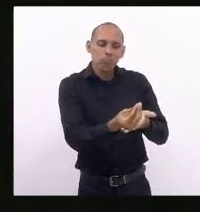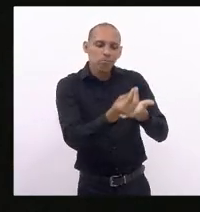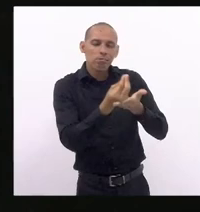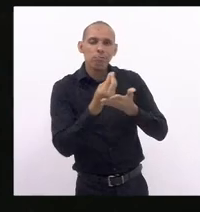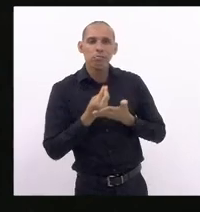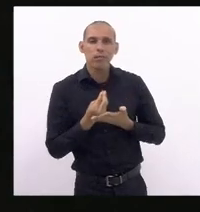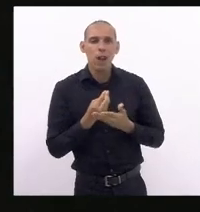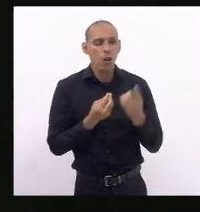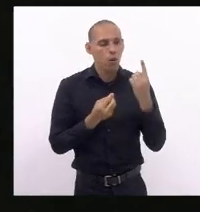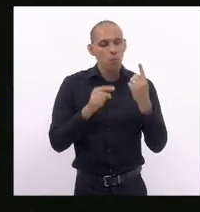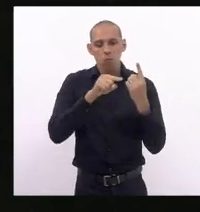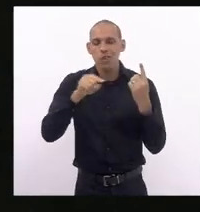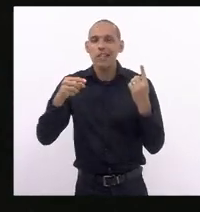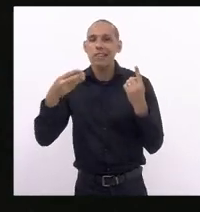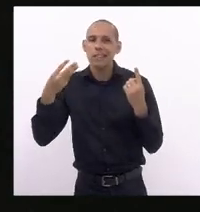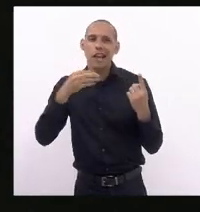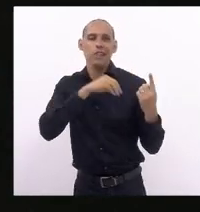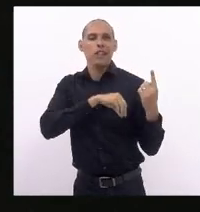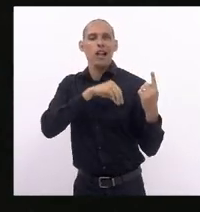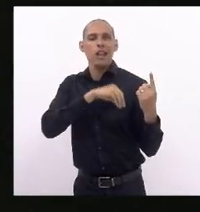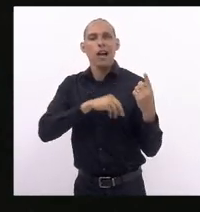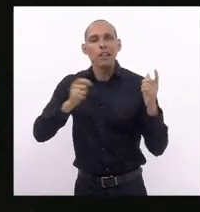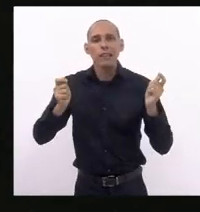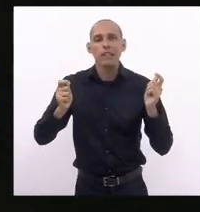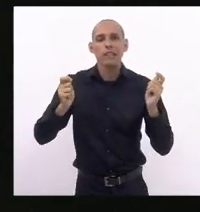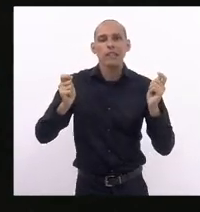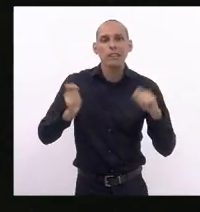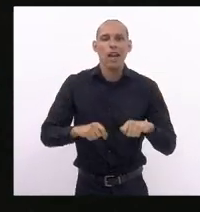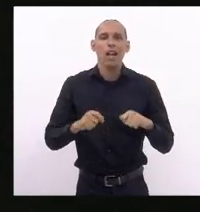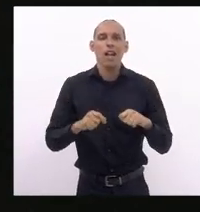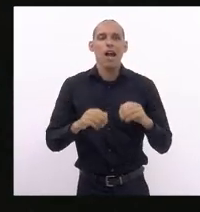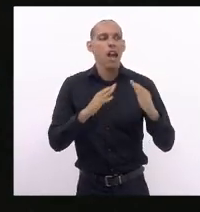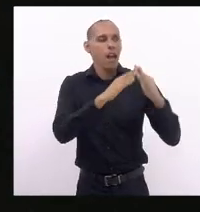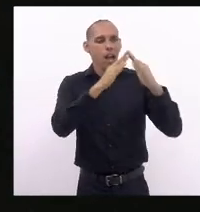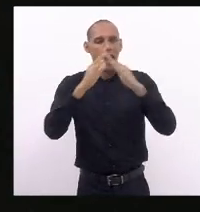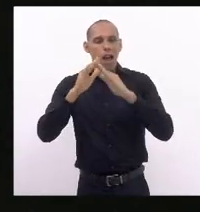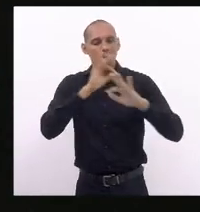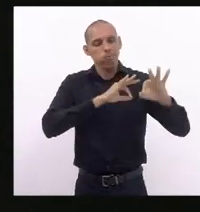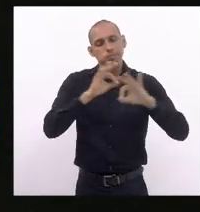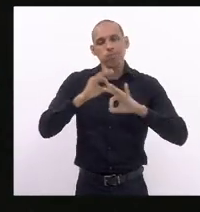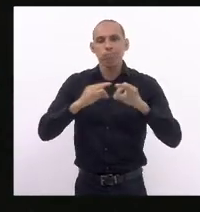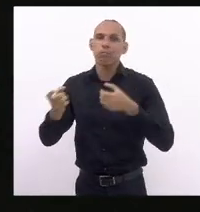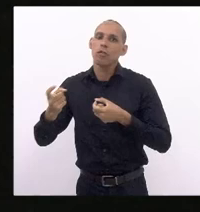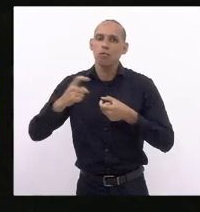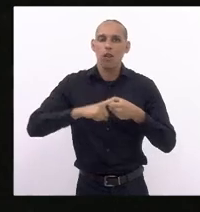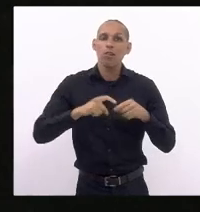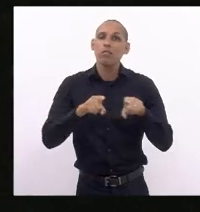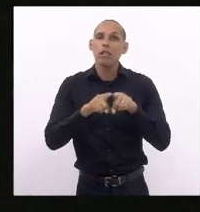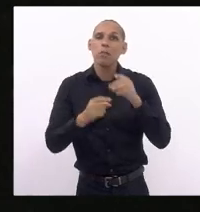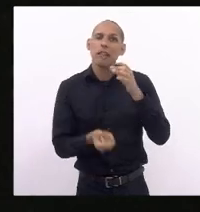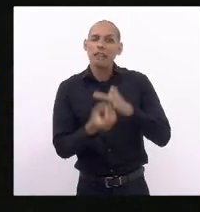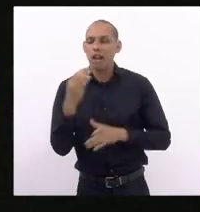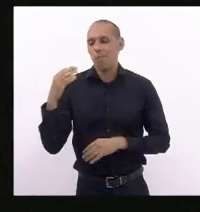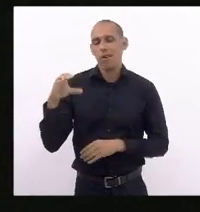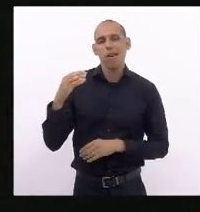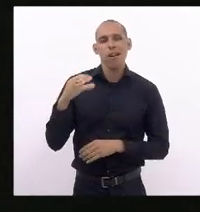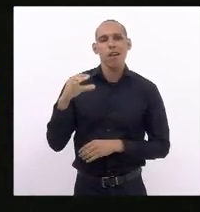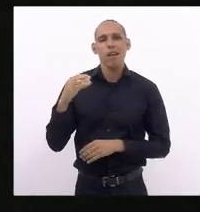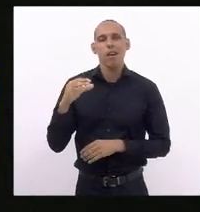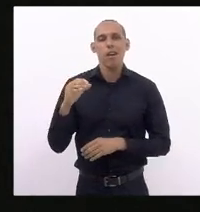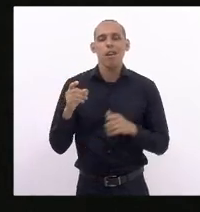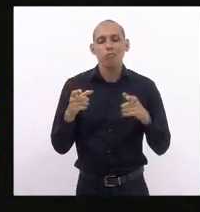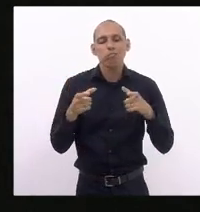entre 1 e 3 salários mínimos para recompor suas casas, né? A criação de crédito para micro